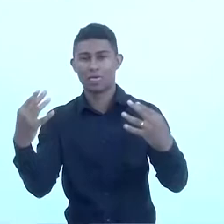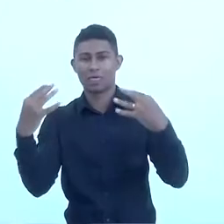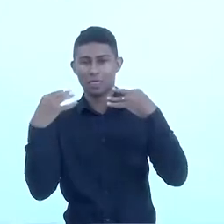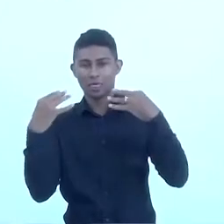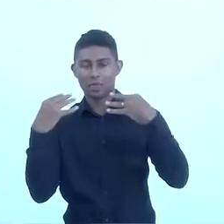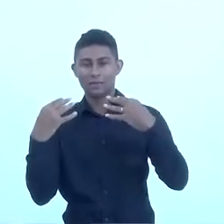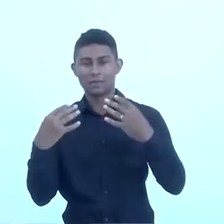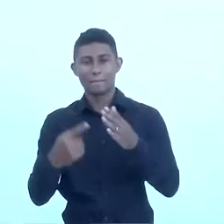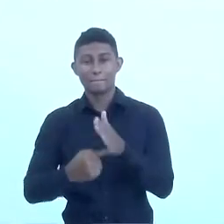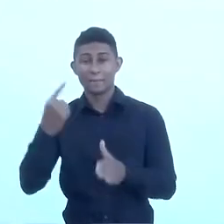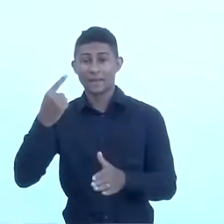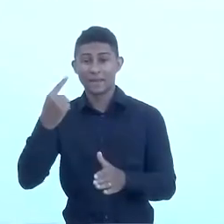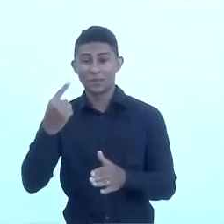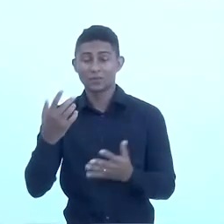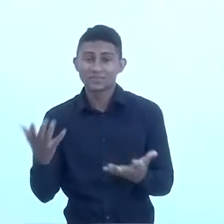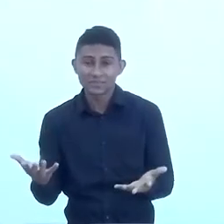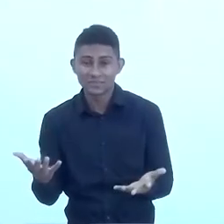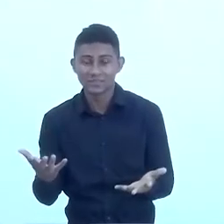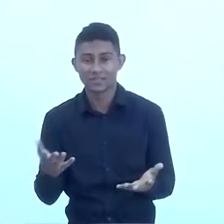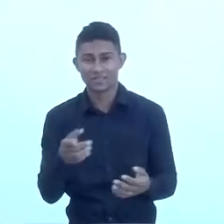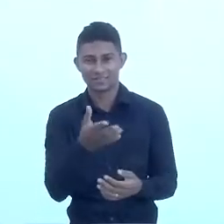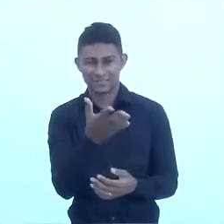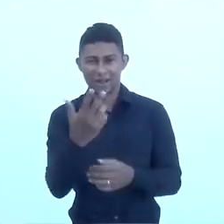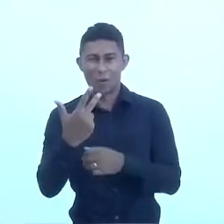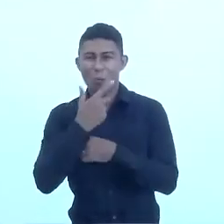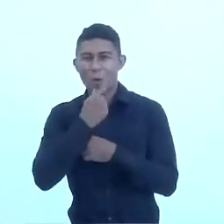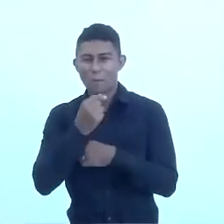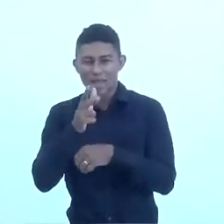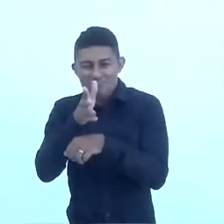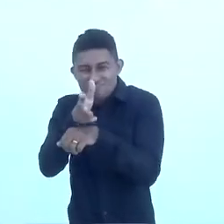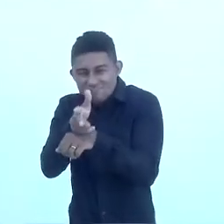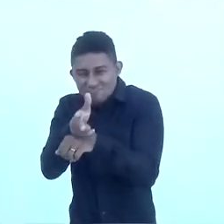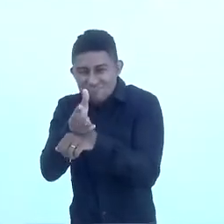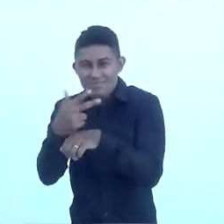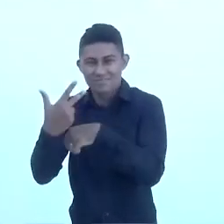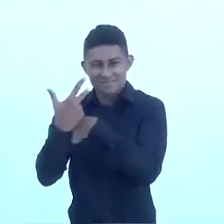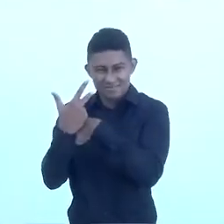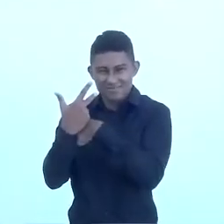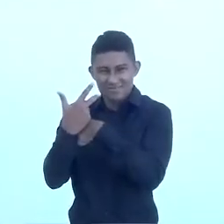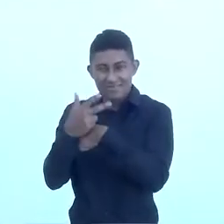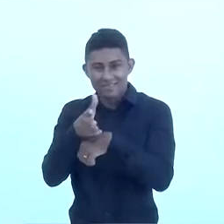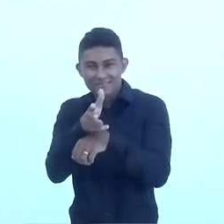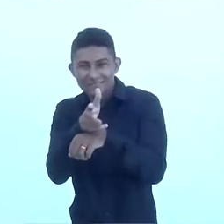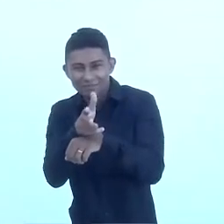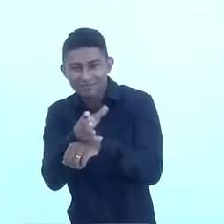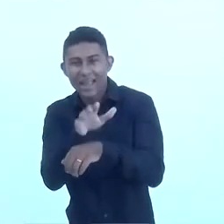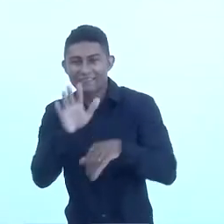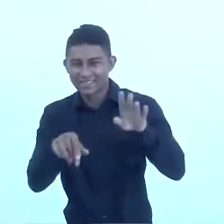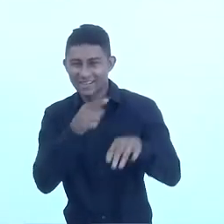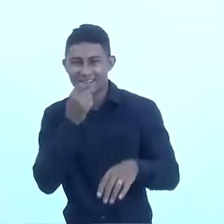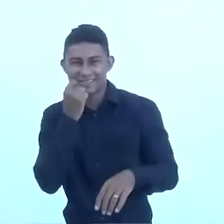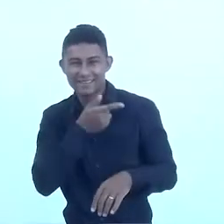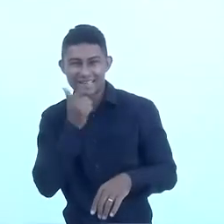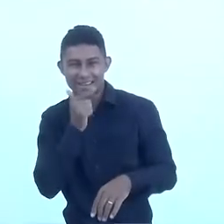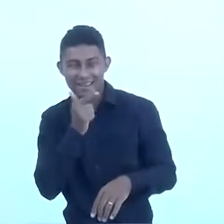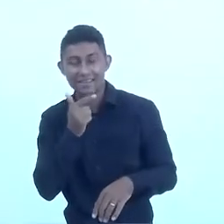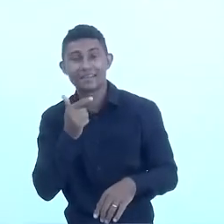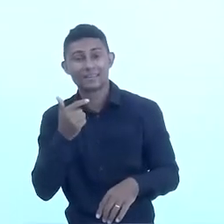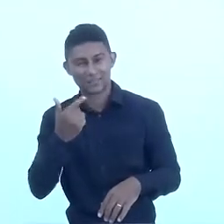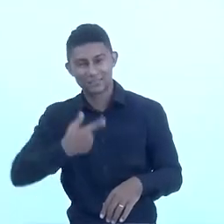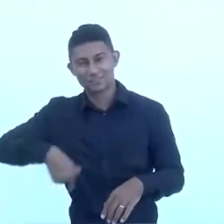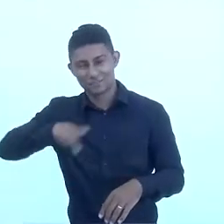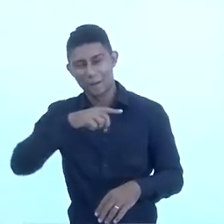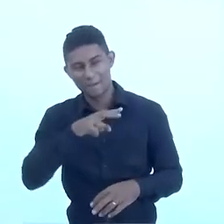é a primeira plateia que a gente tem. Então, esse olhar seu ligado no cinegrafista, e às vezes eles dão aqueles risinhos, porque a gente está olhando para a câmera, mas